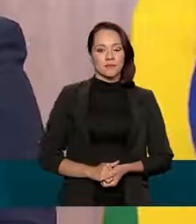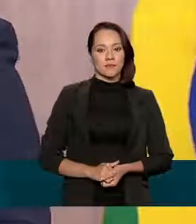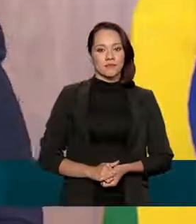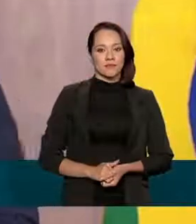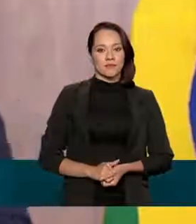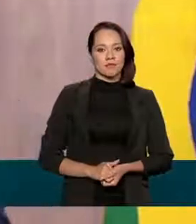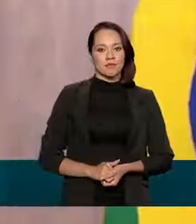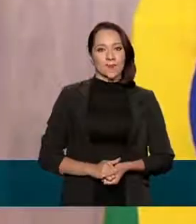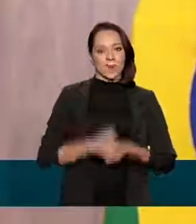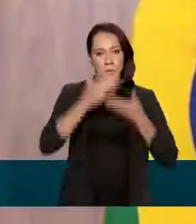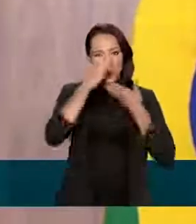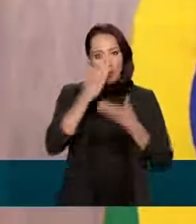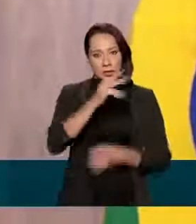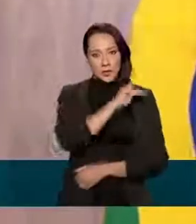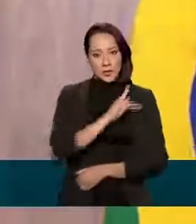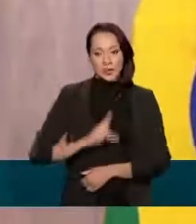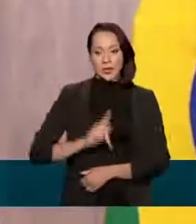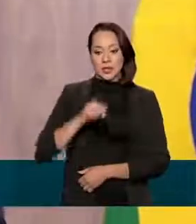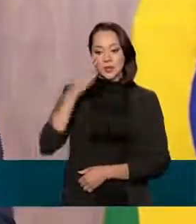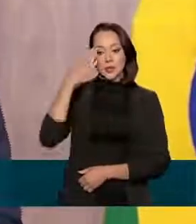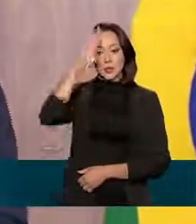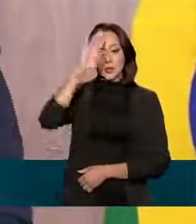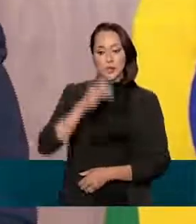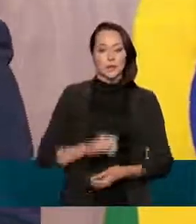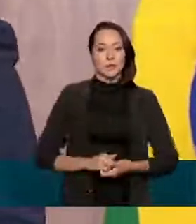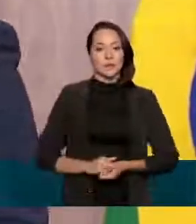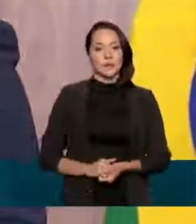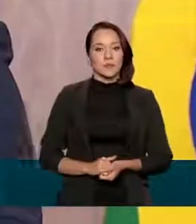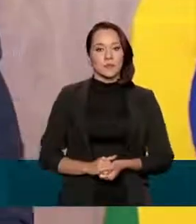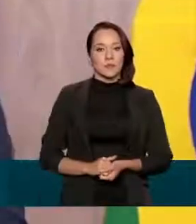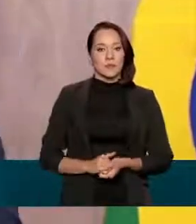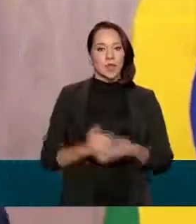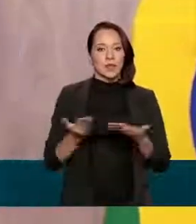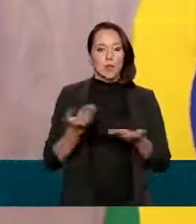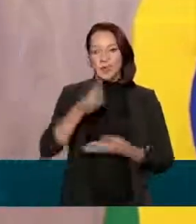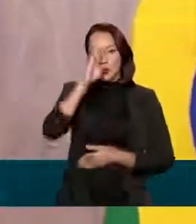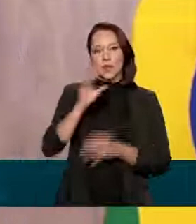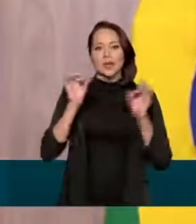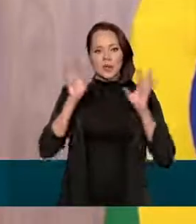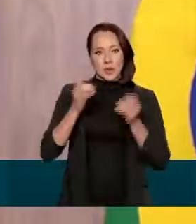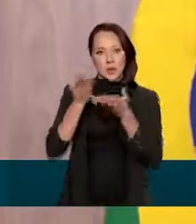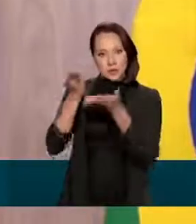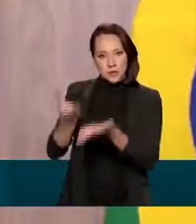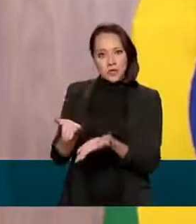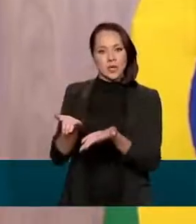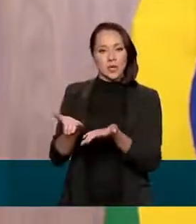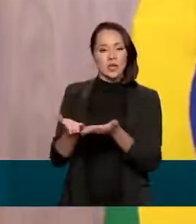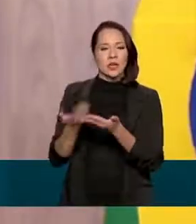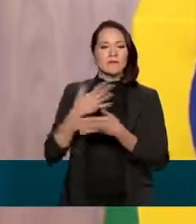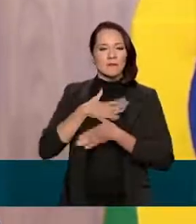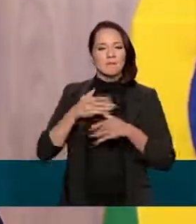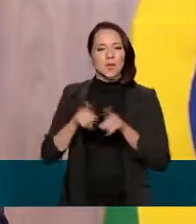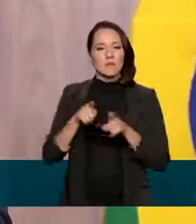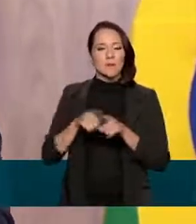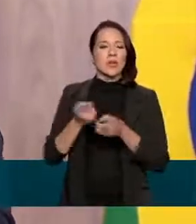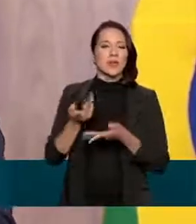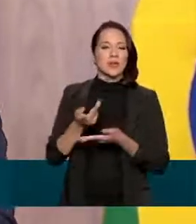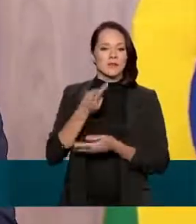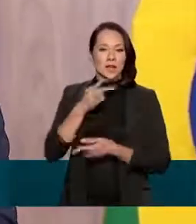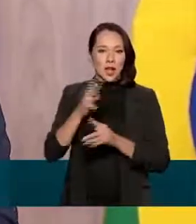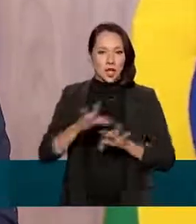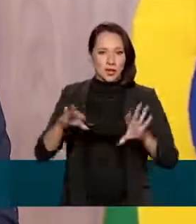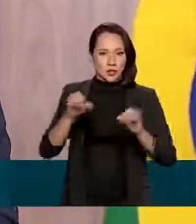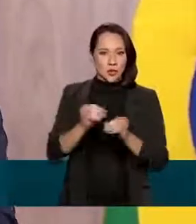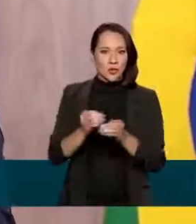as Presidente tem Jair bolsonaro esse aluno especial para o esterco na preço Mc luta ambiente